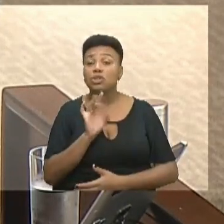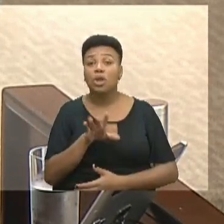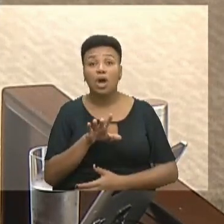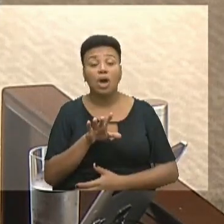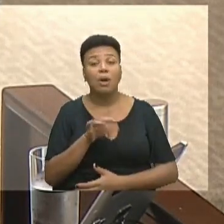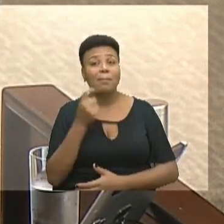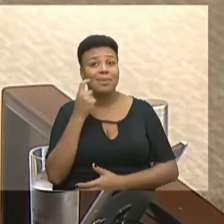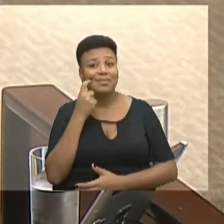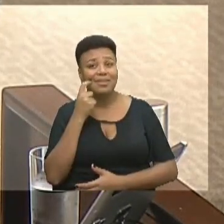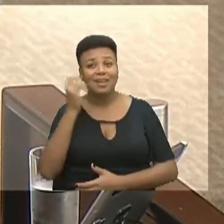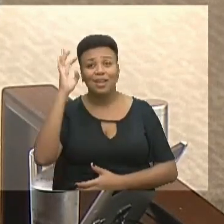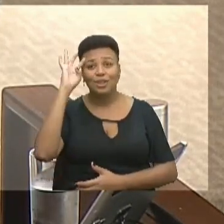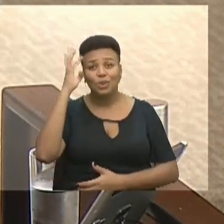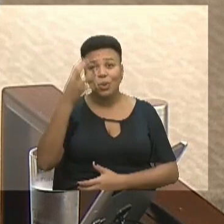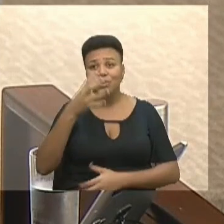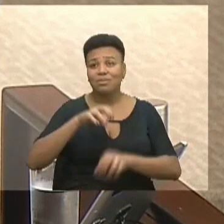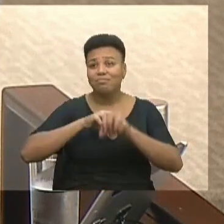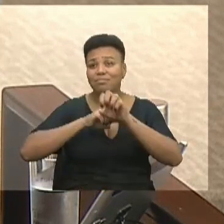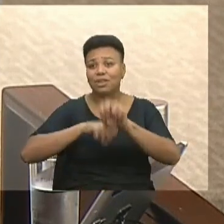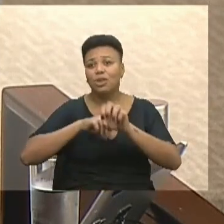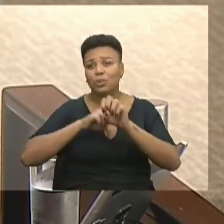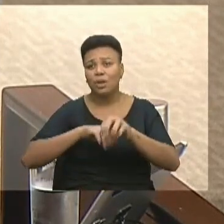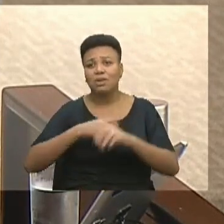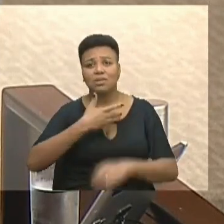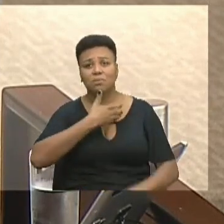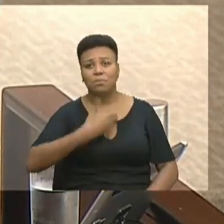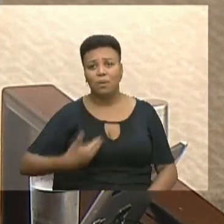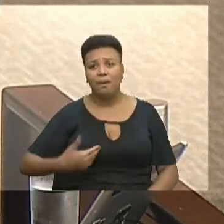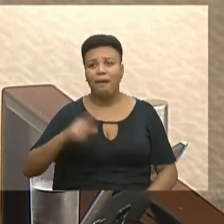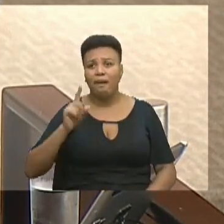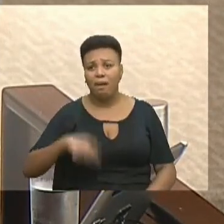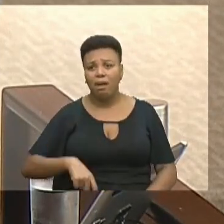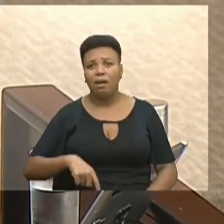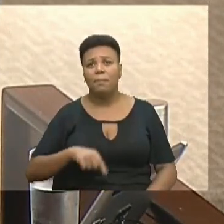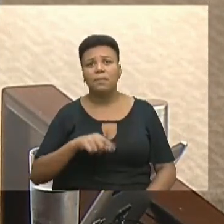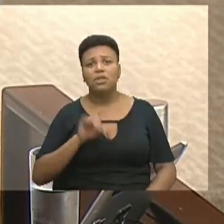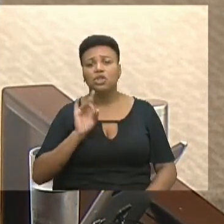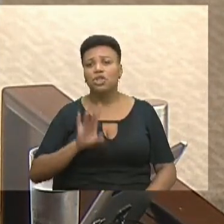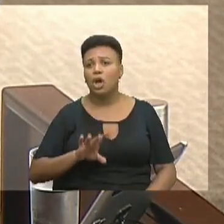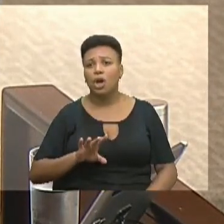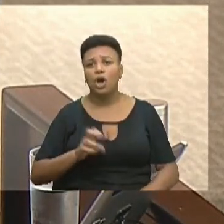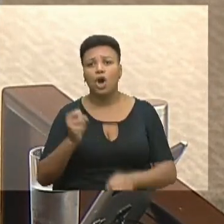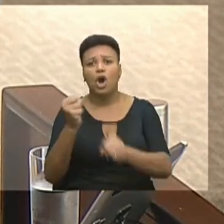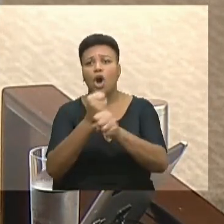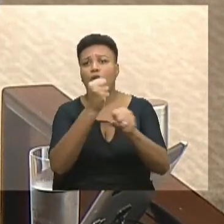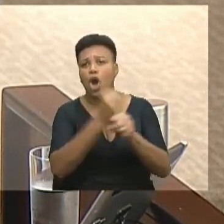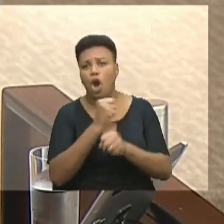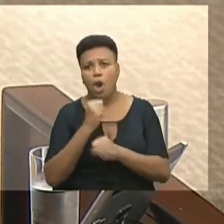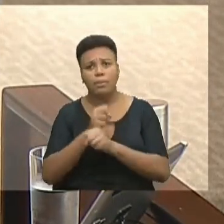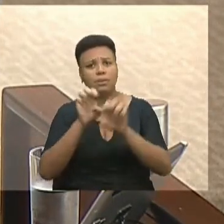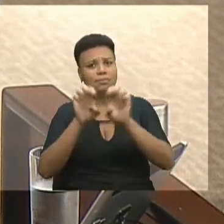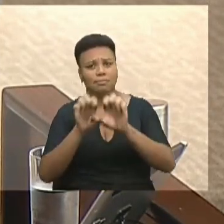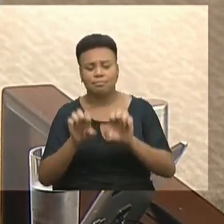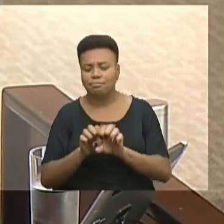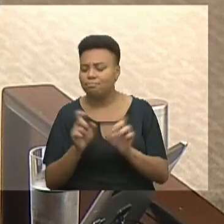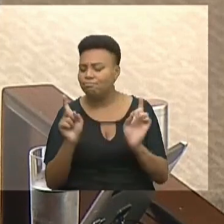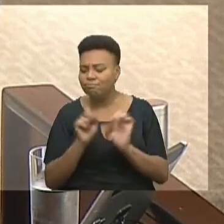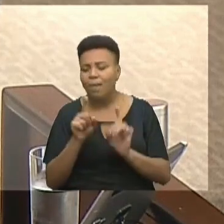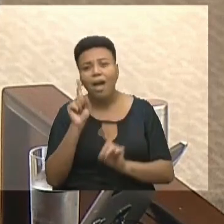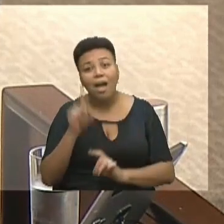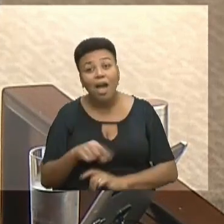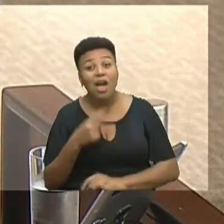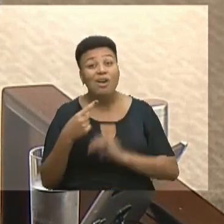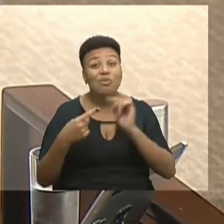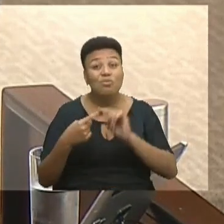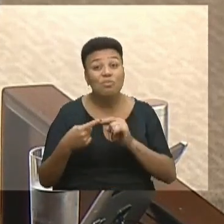achar que a solução para educação pública ela passa por e simplesmente por obras de infraestrutura ela é um